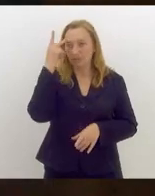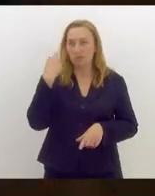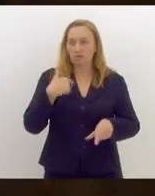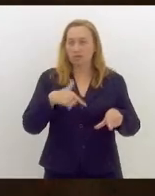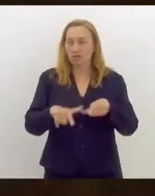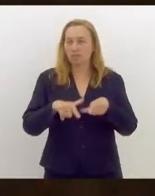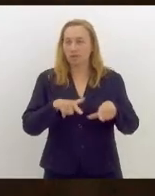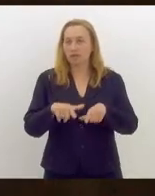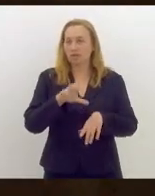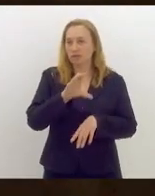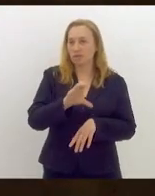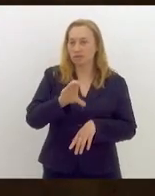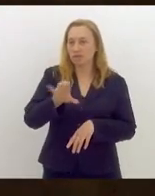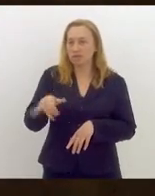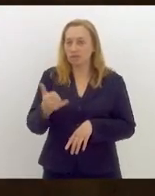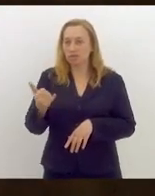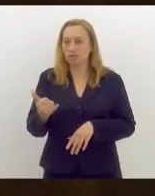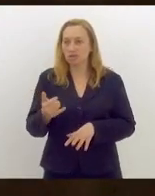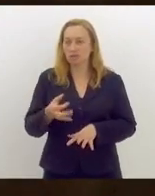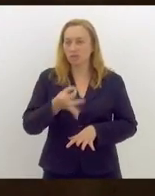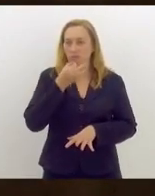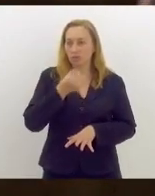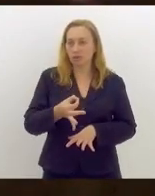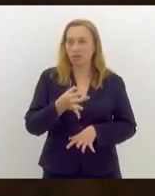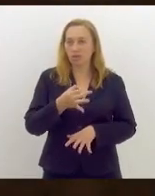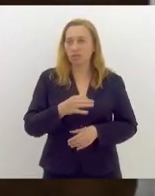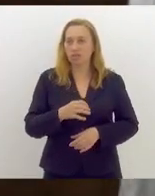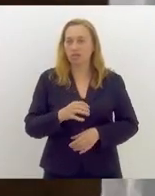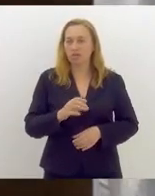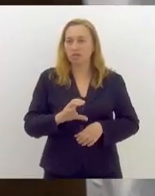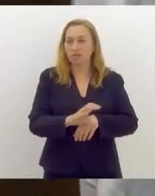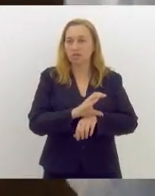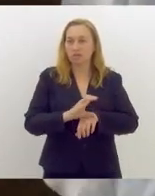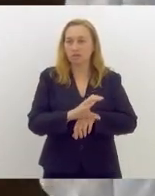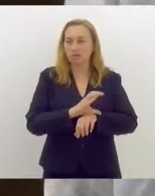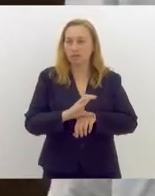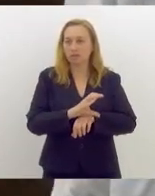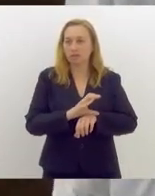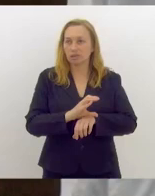da ccj o meu parecer é pela constitucionalidade